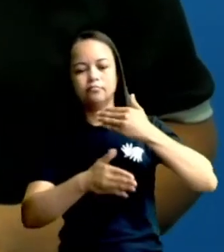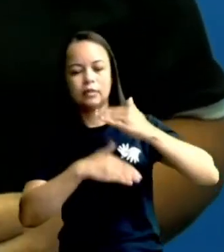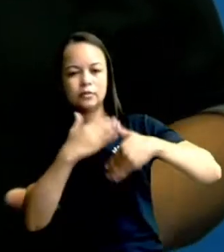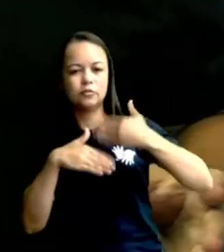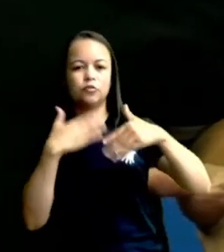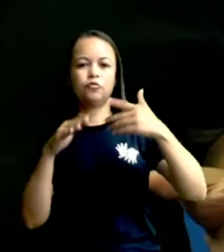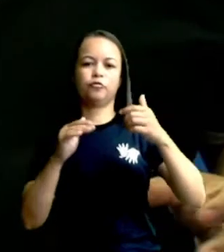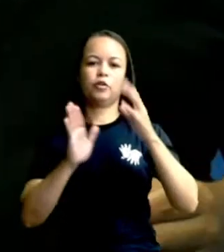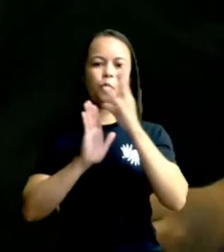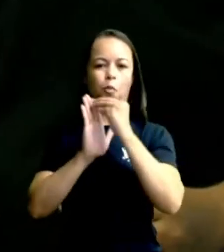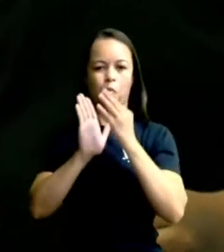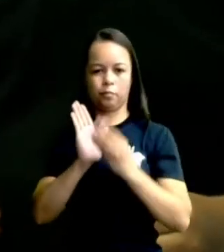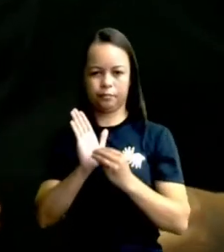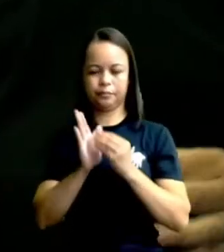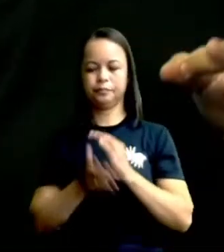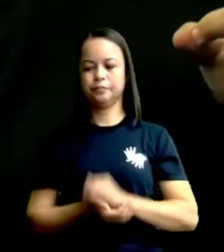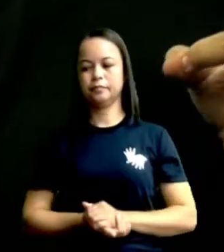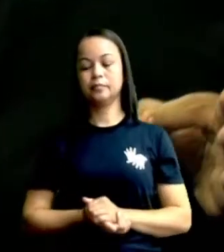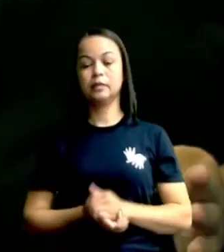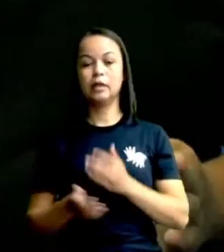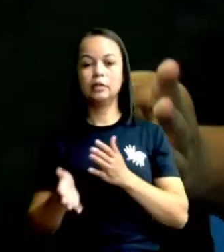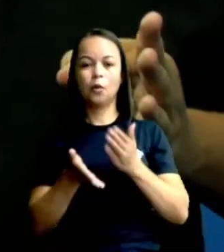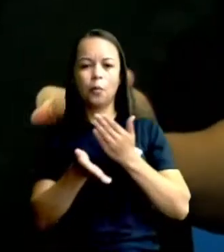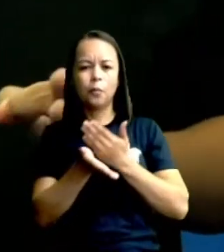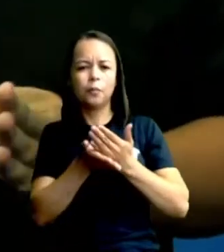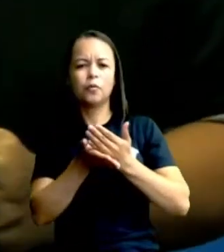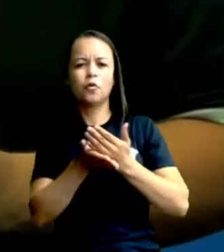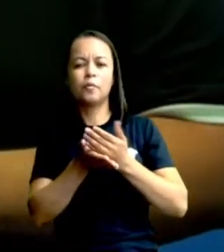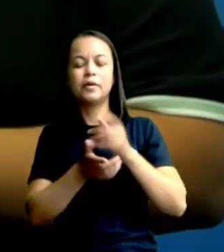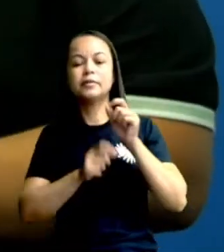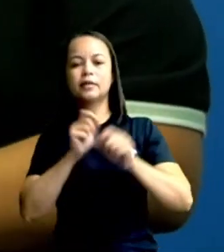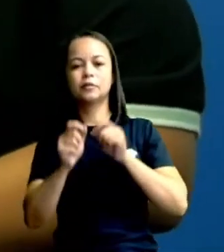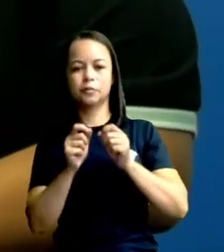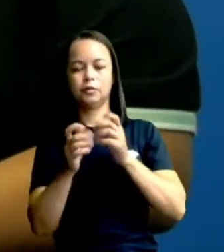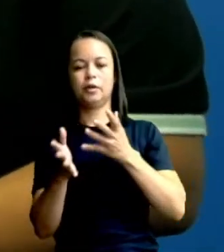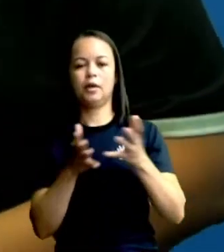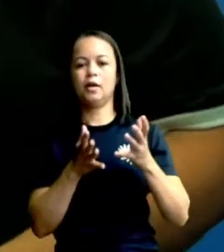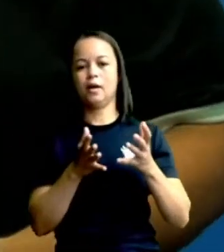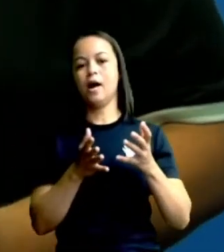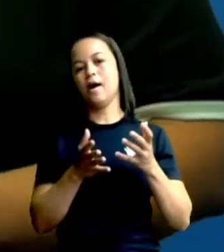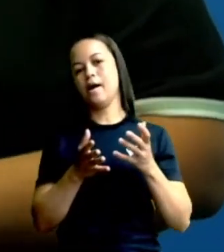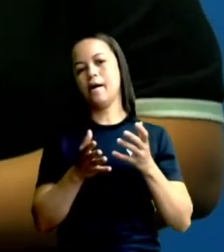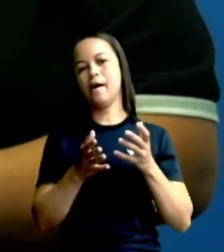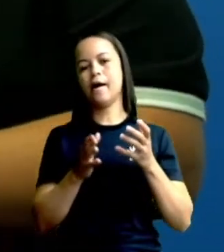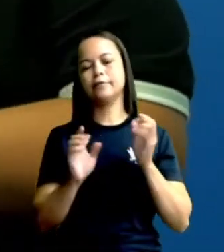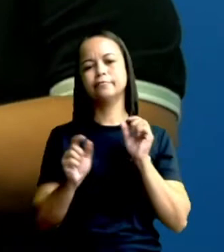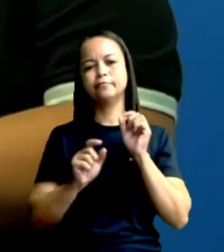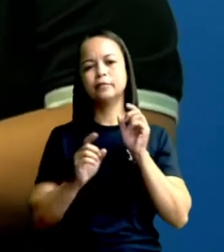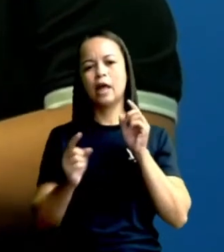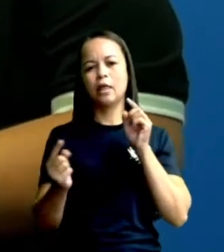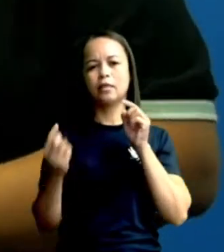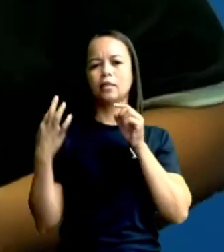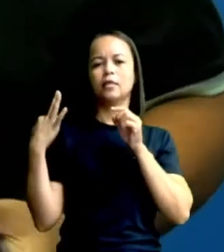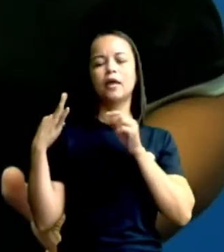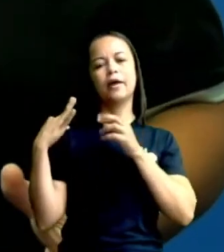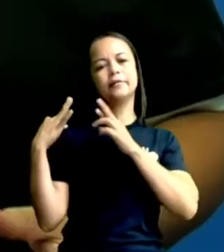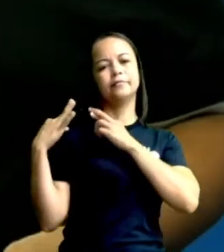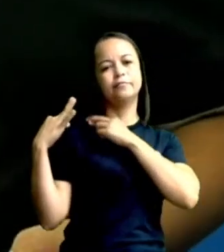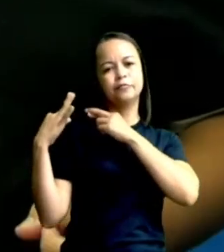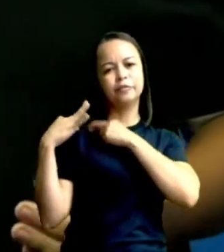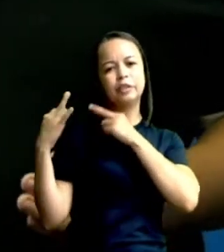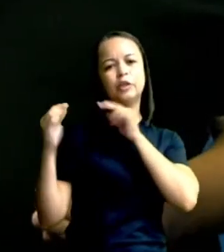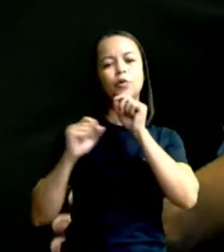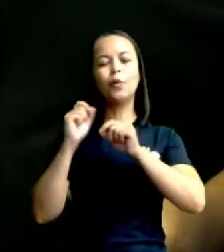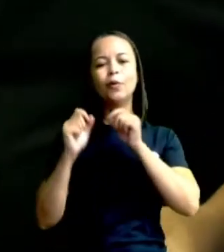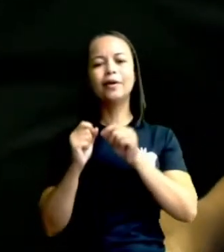gente? Primeiramente, vamos começar pela definição de verbo, Vamos definir o que é verbo. Por